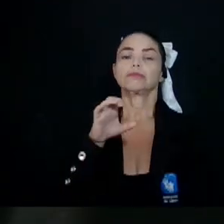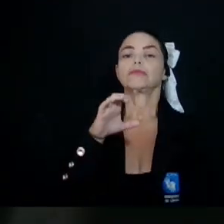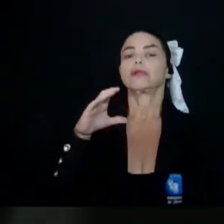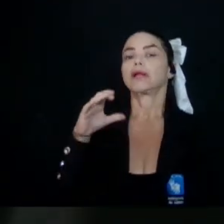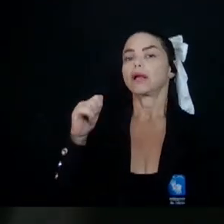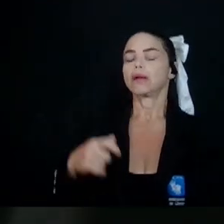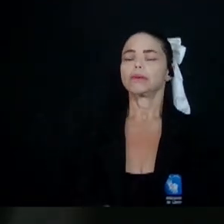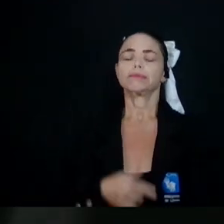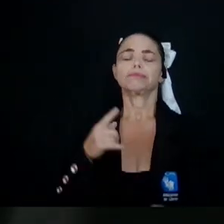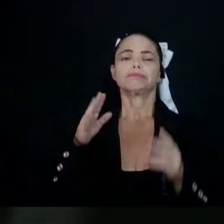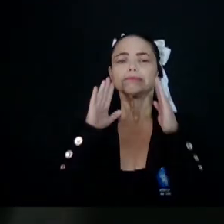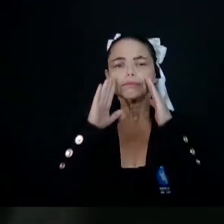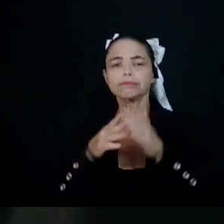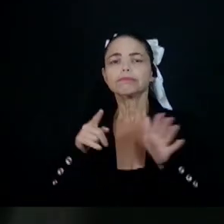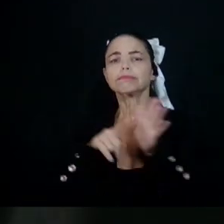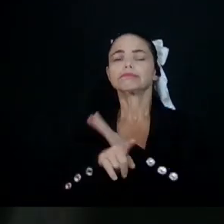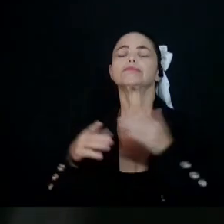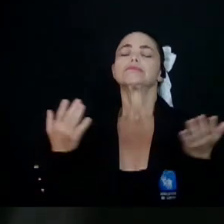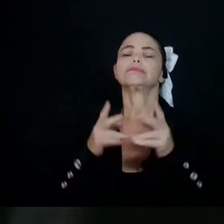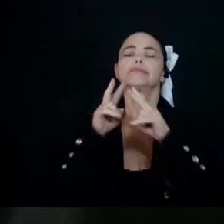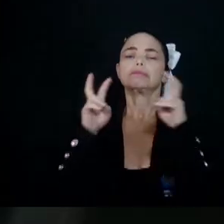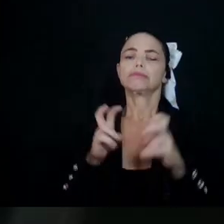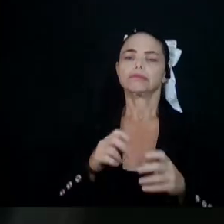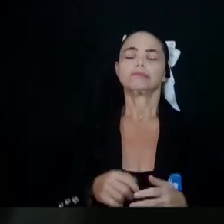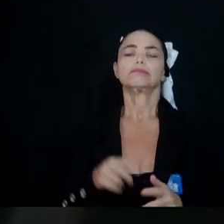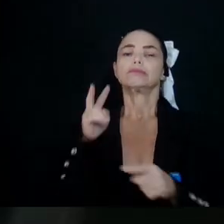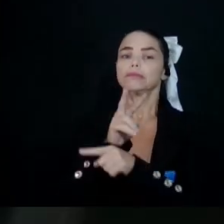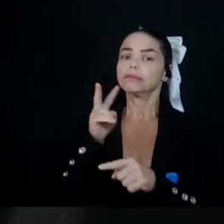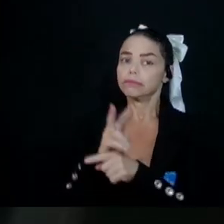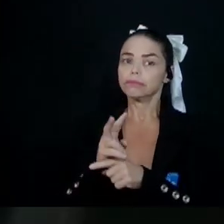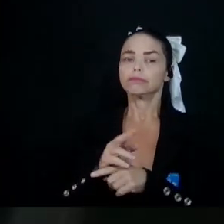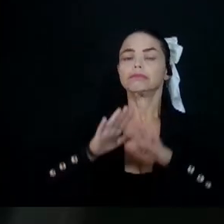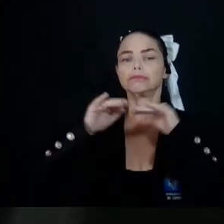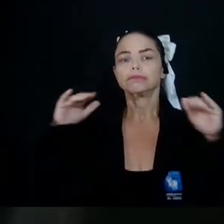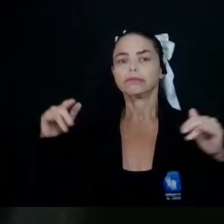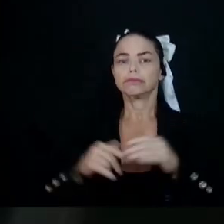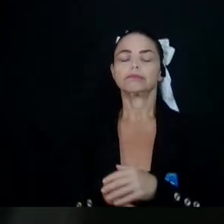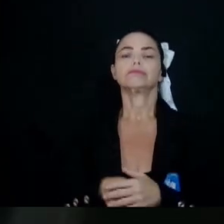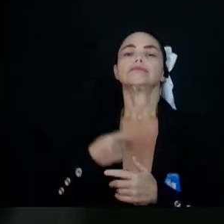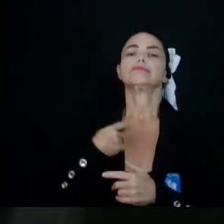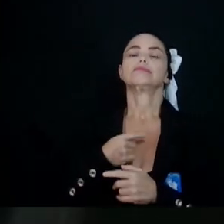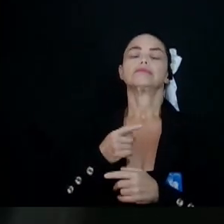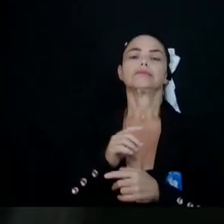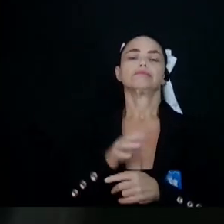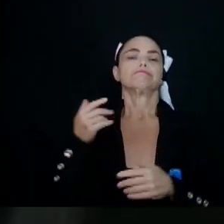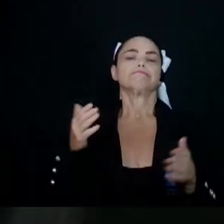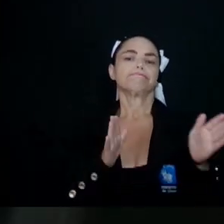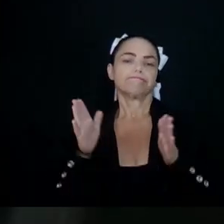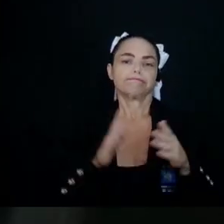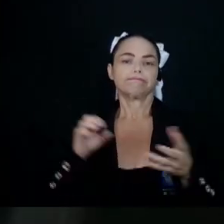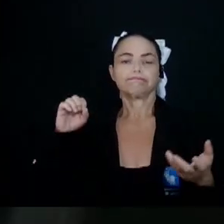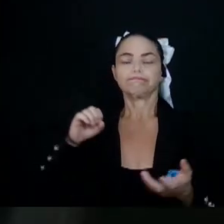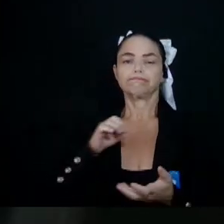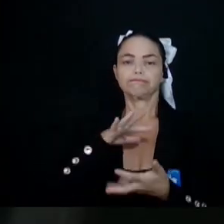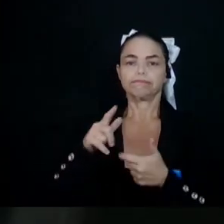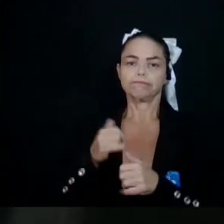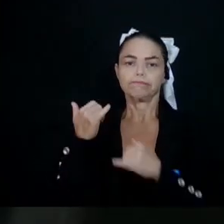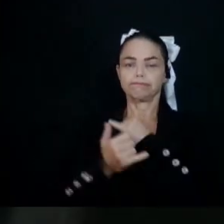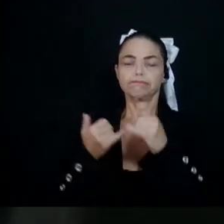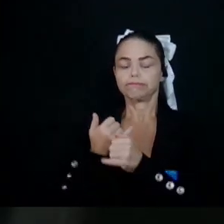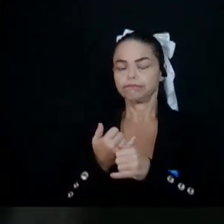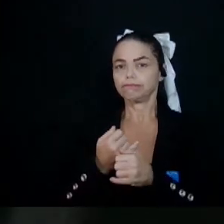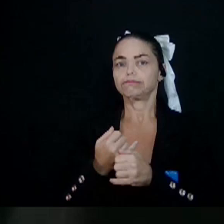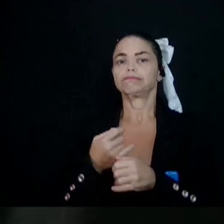pergunta central do programa hoje. Proteger nossas crianças e adolescentes nesse novo mundo digital como a